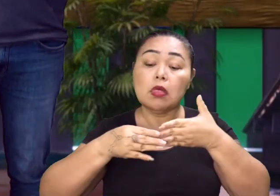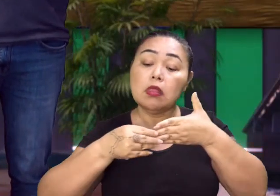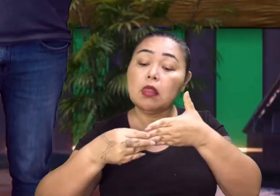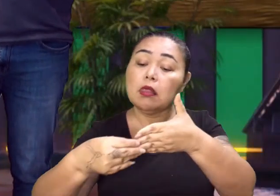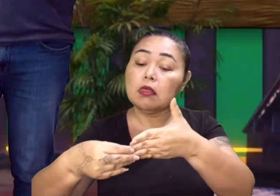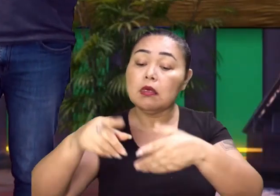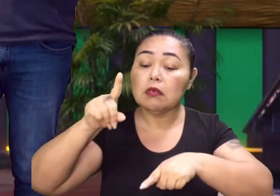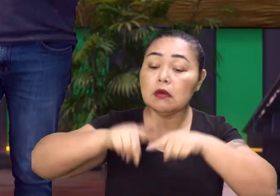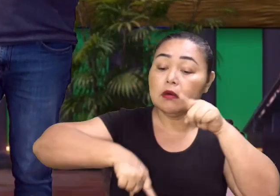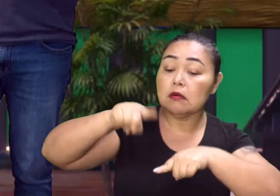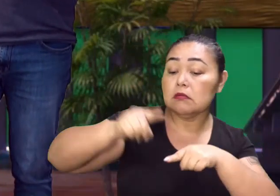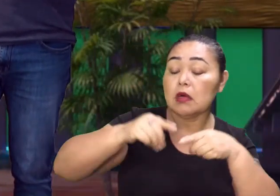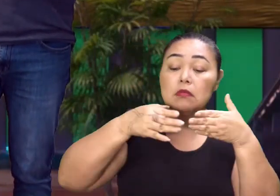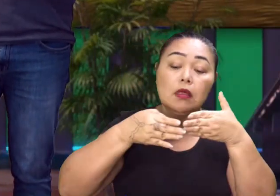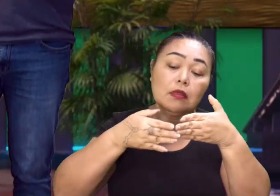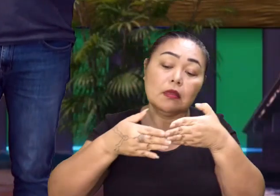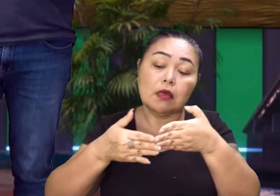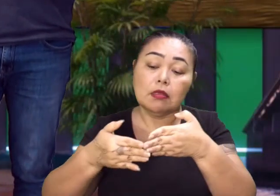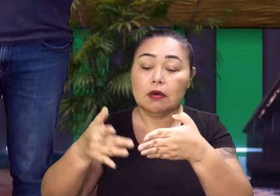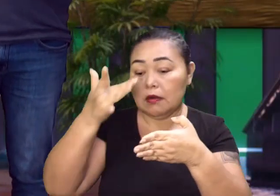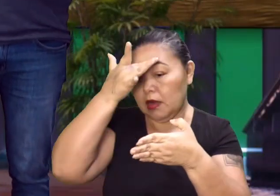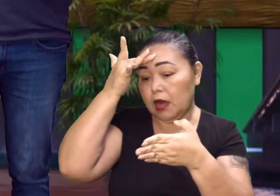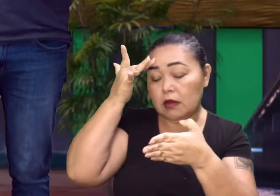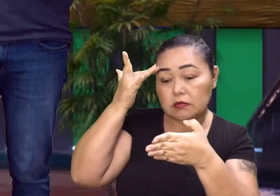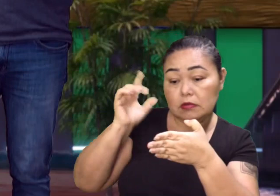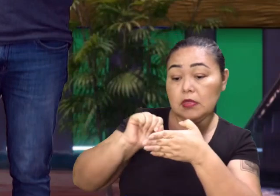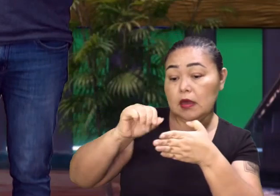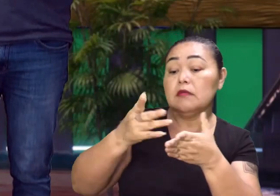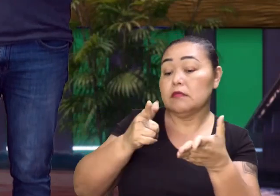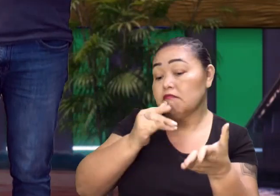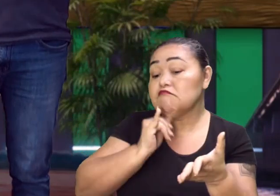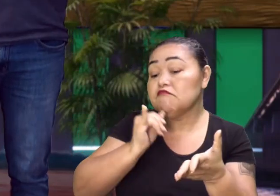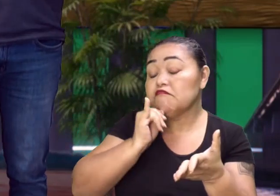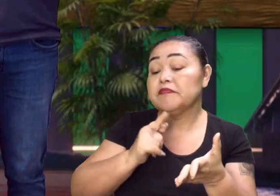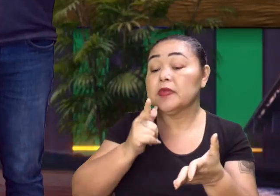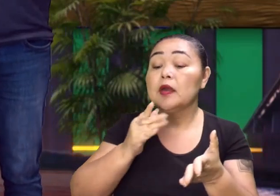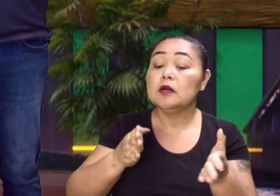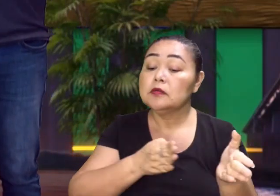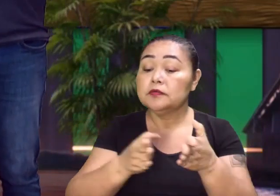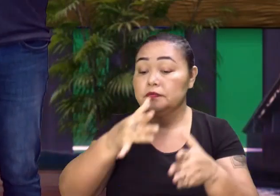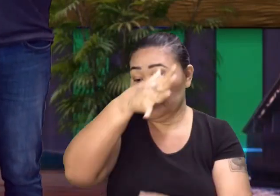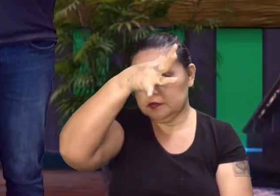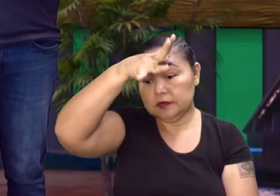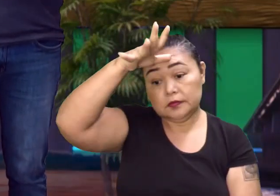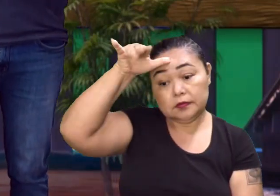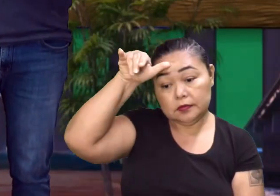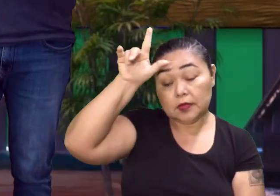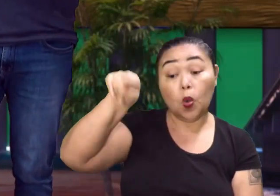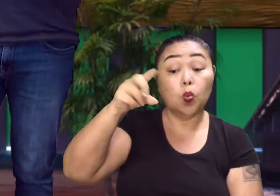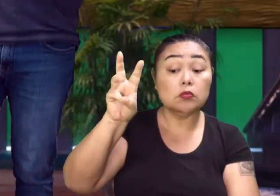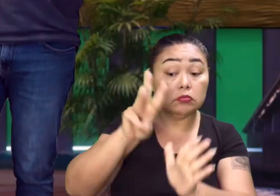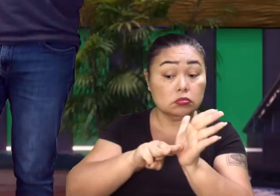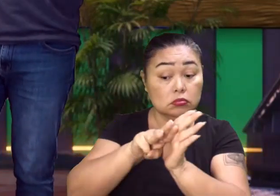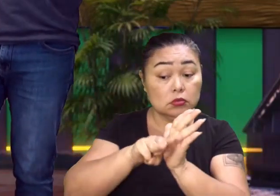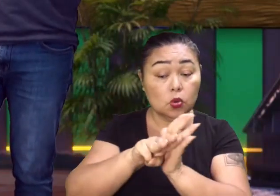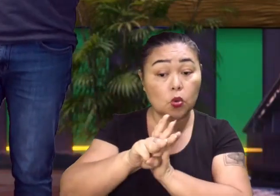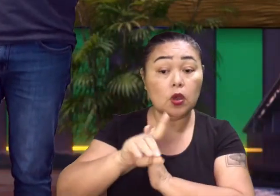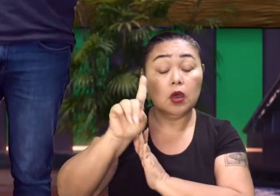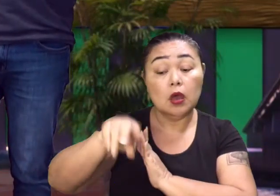mercadorias, deslocamento de pessoas, como, por exemplo, o Rio Amazonas. Aí nós temos um outro rio, que é o Rio Madeira,